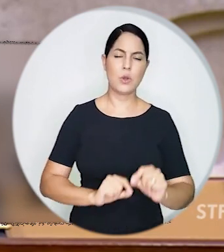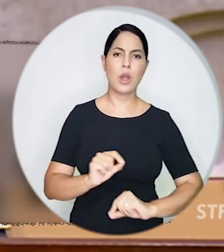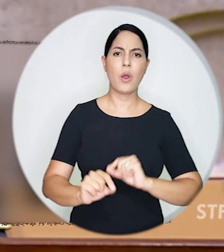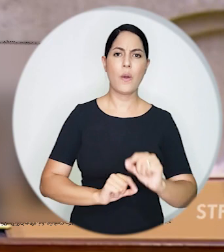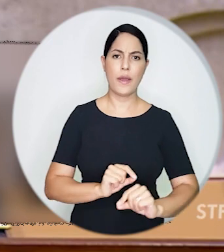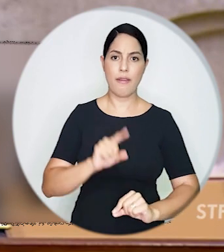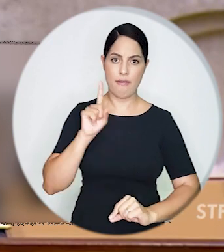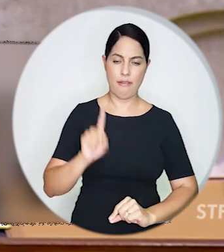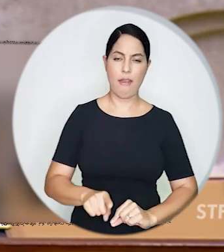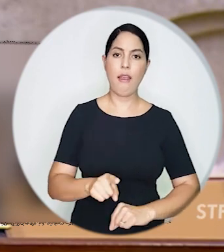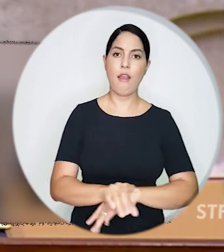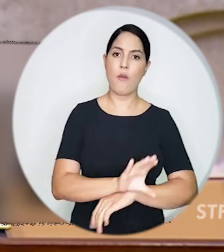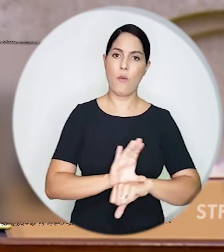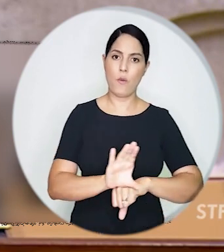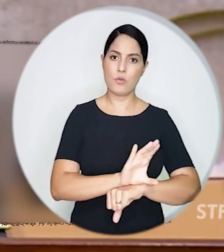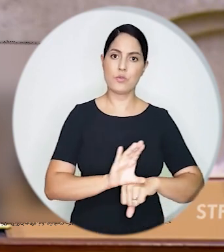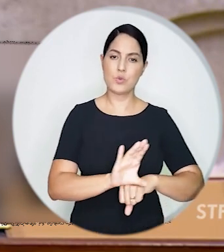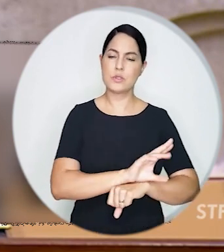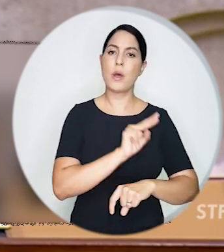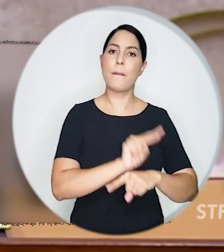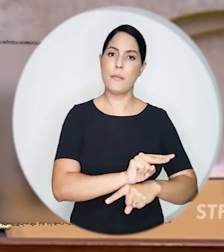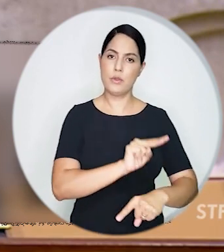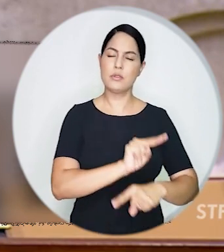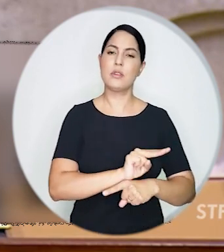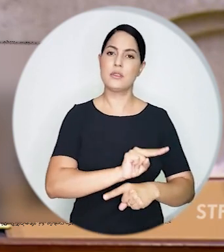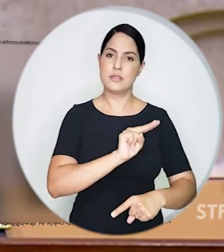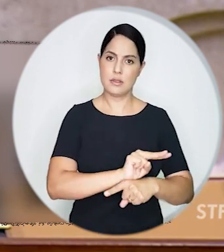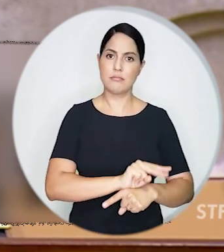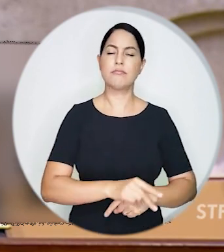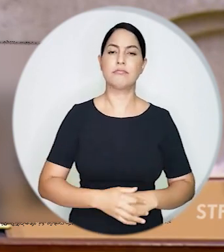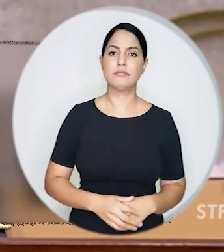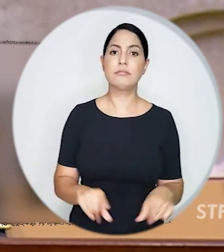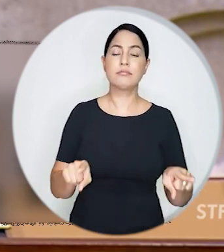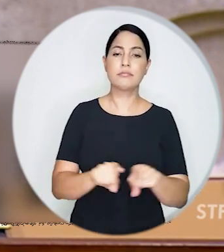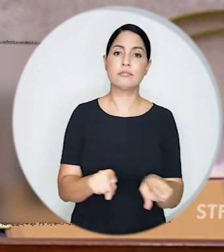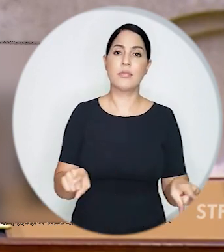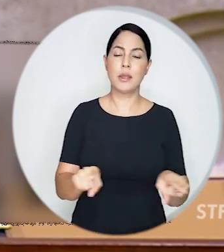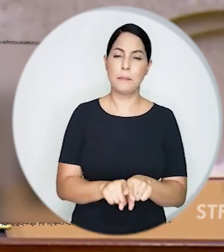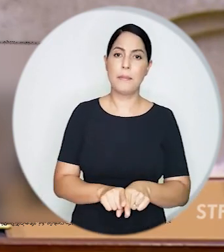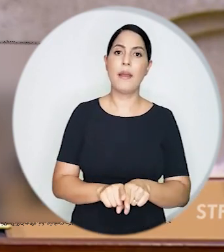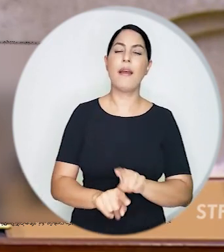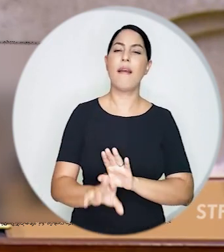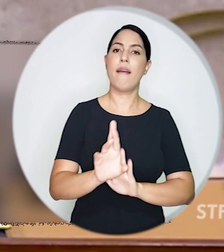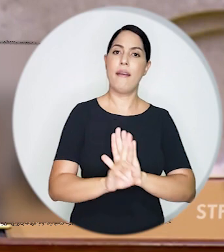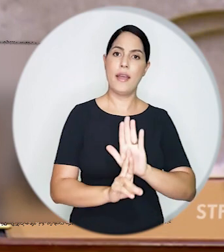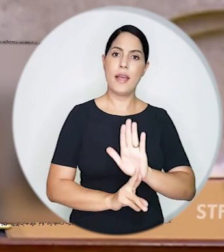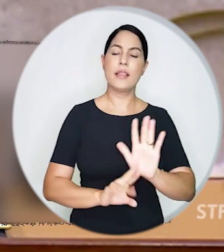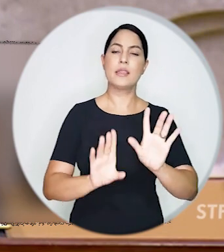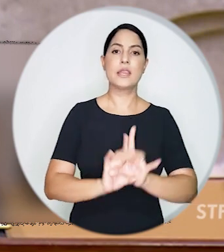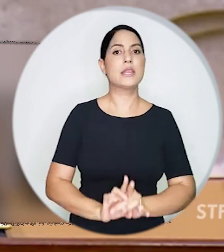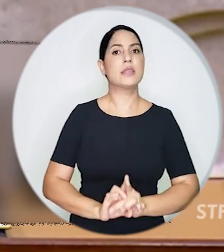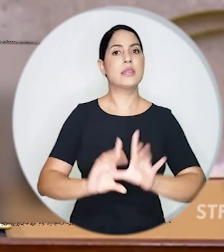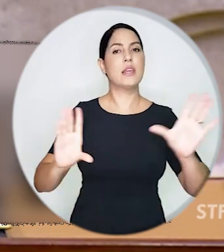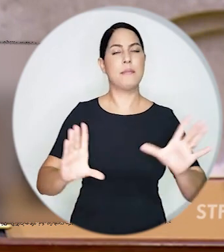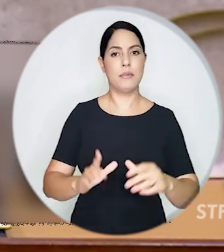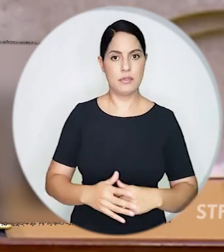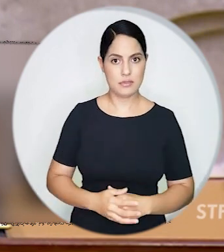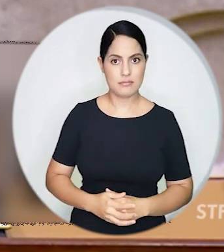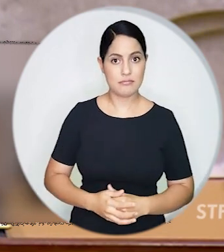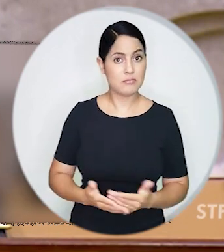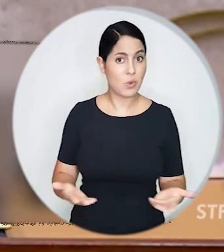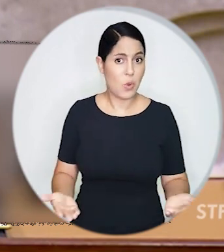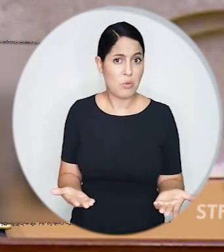a proteção da jurisdição constitucional e da integridade do regime democrático, ou